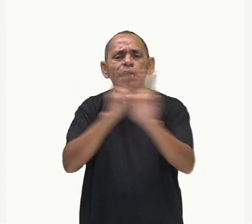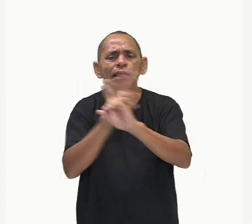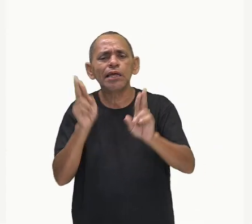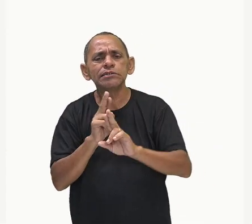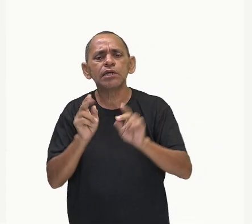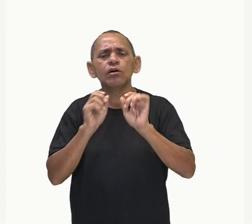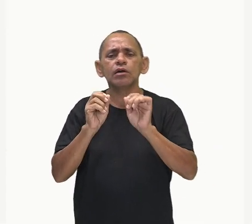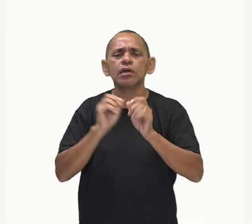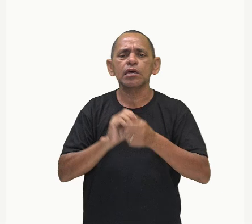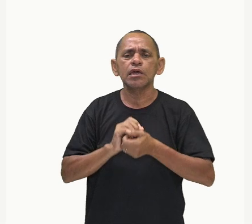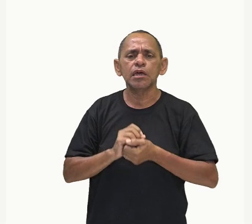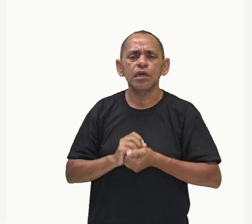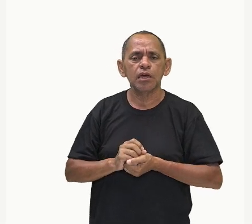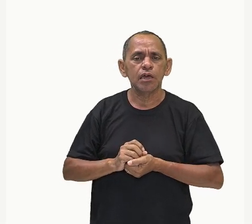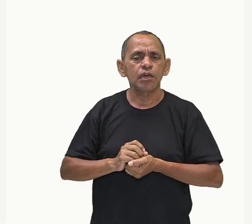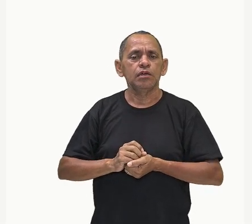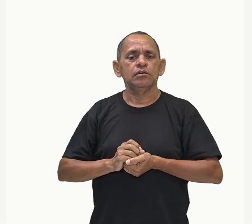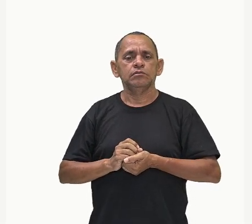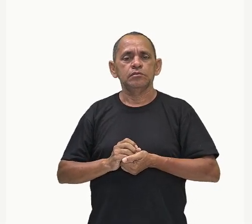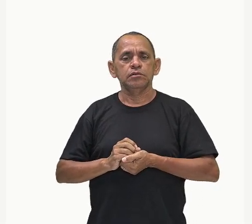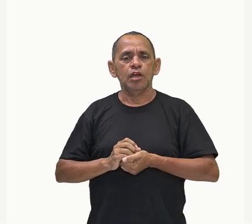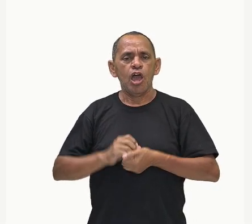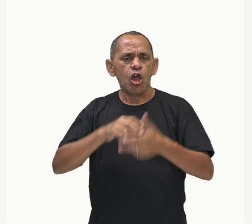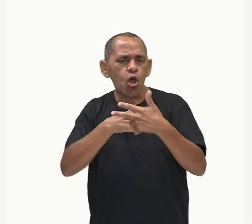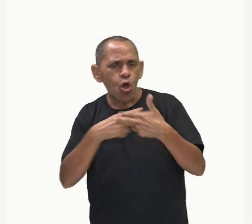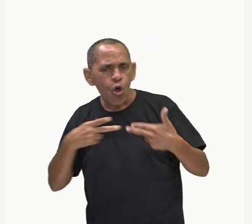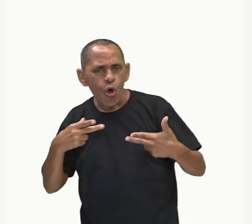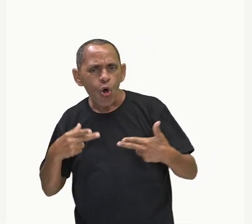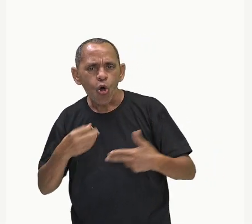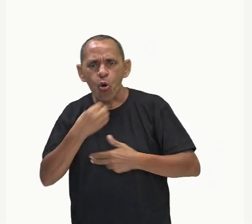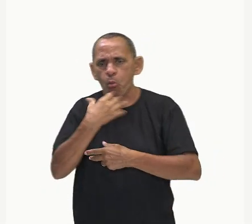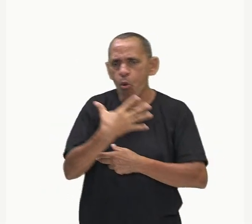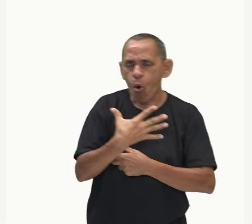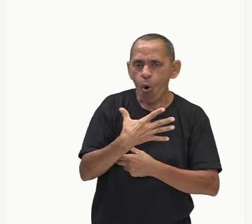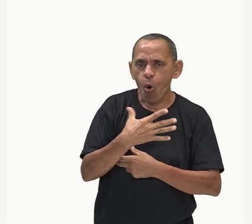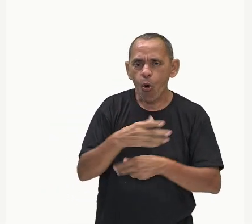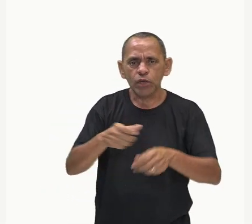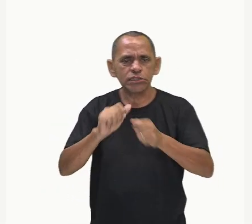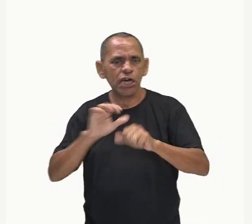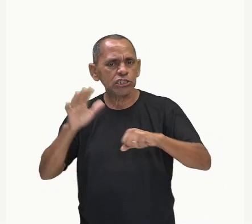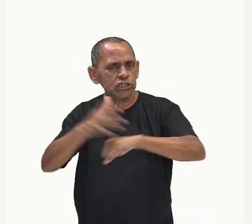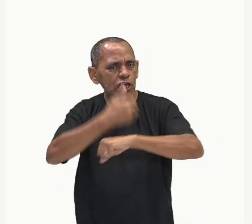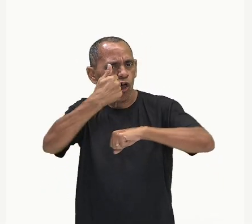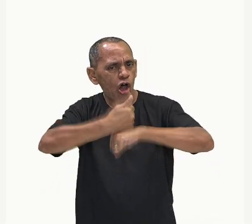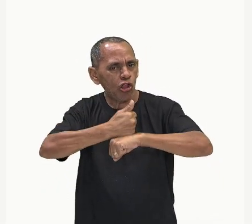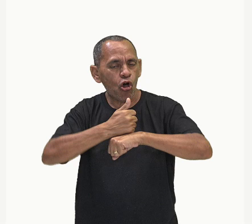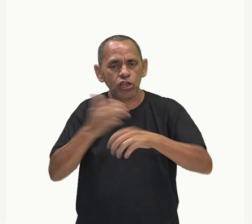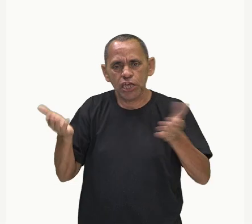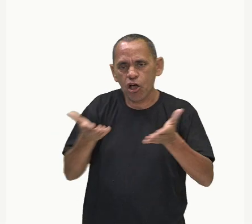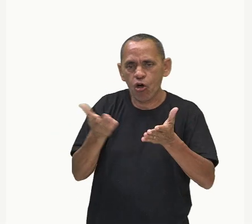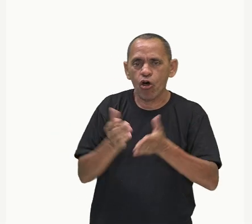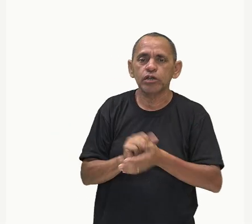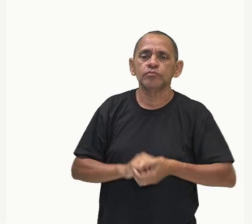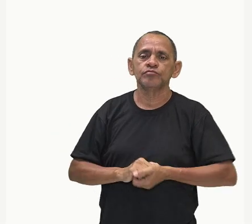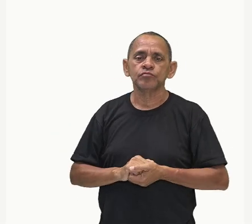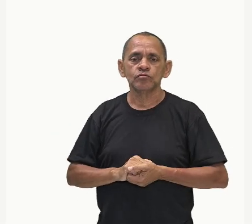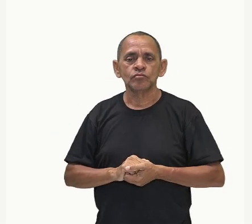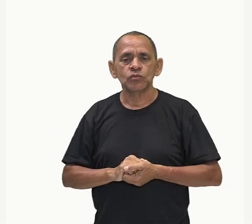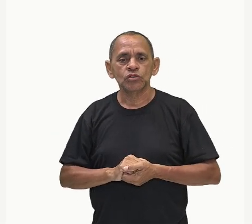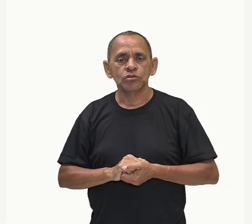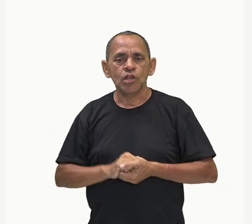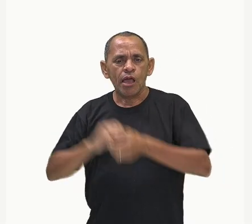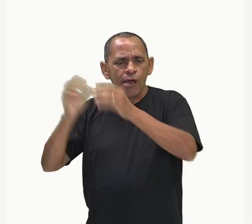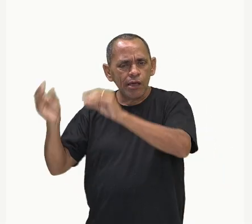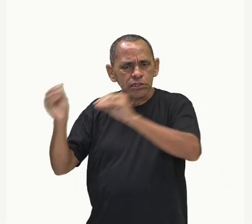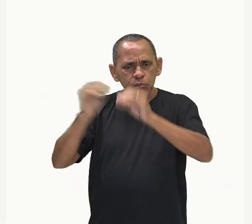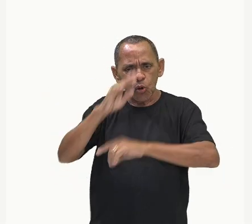esses benefícios que a colônia, que não é mais colônia, recebeu, o Brasil recebeu, como é que os